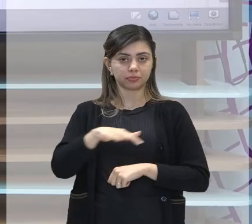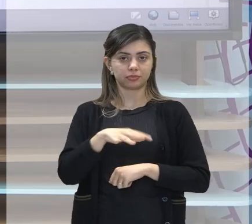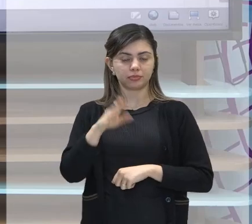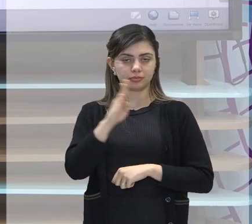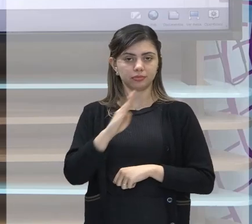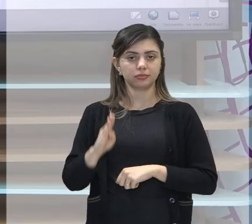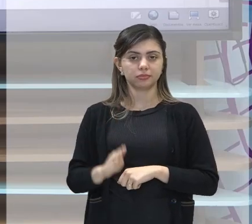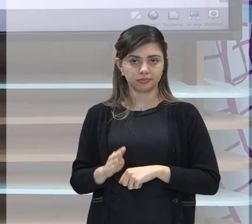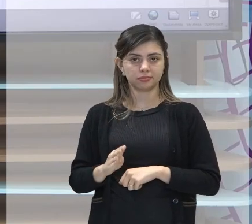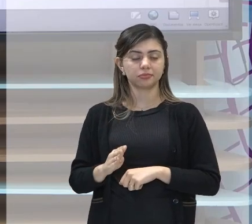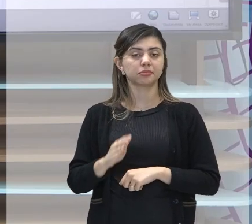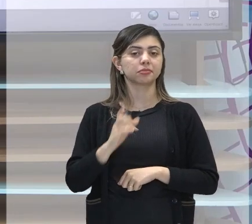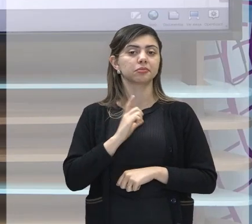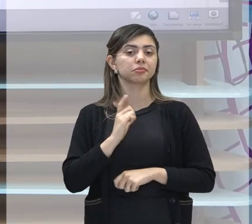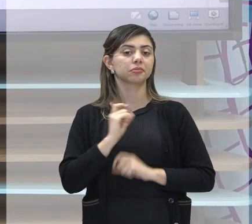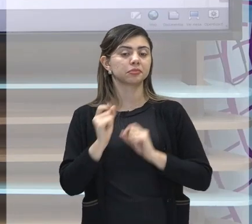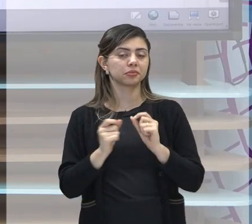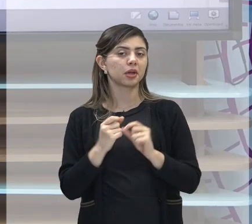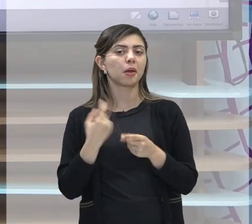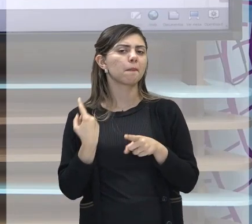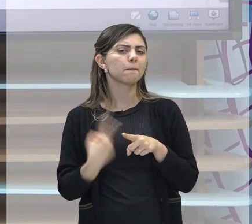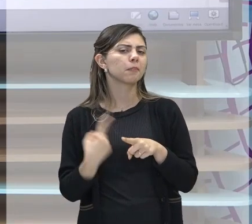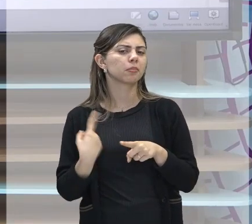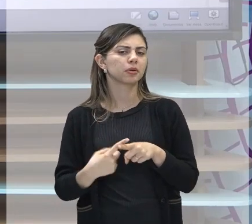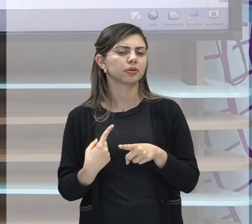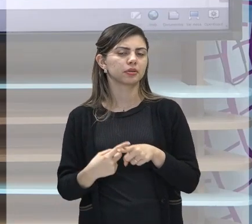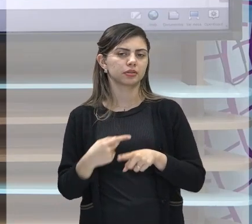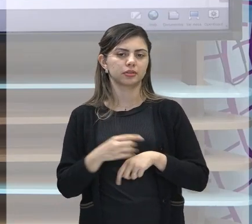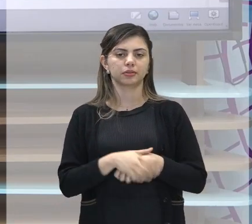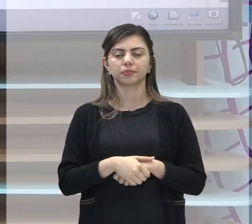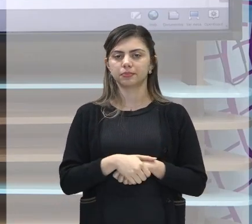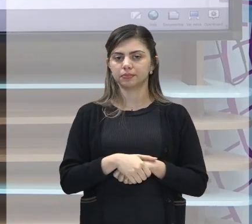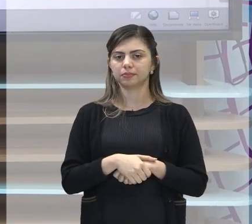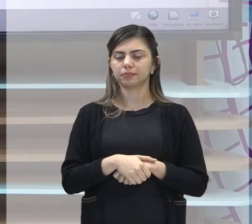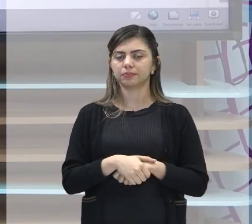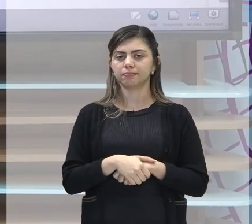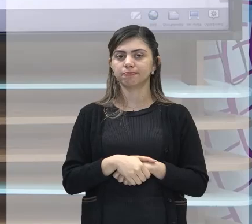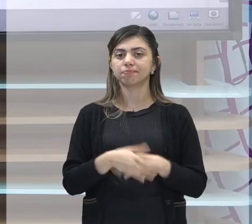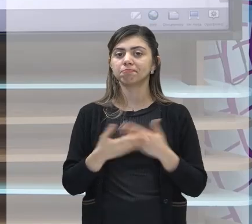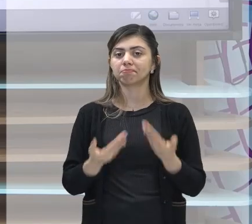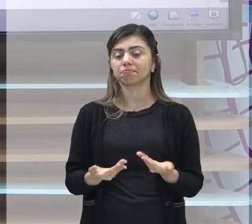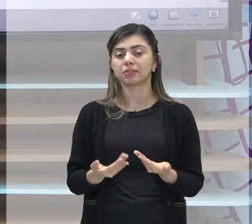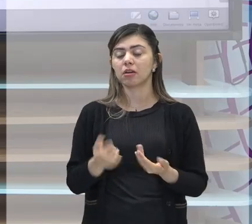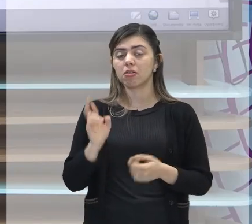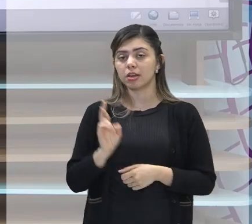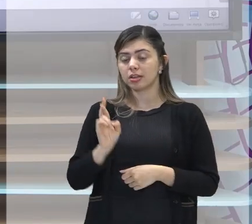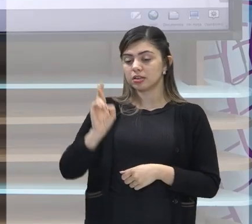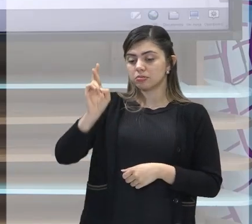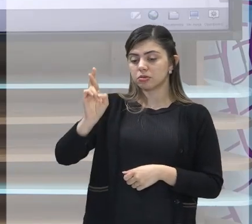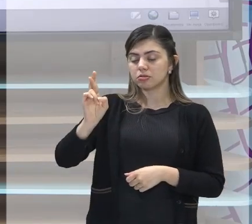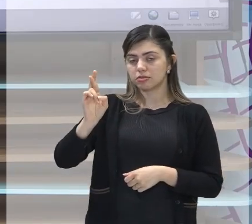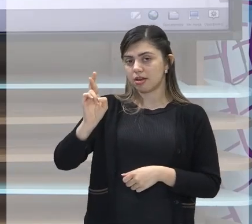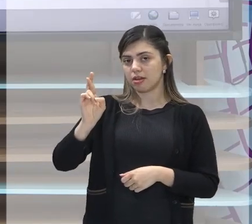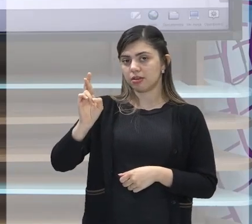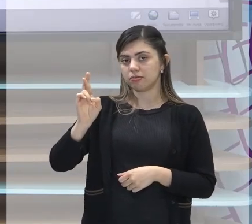está instaurado por causa da não existência de uma figura,